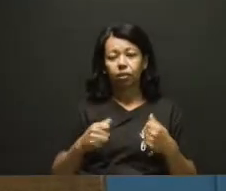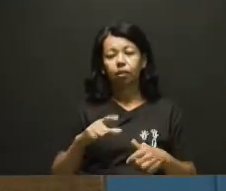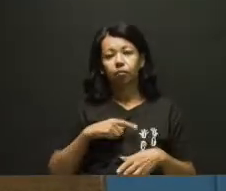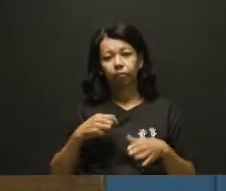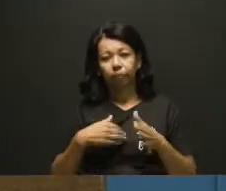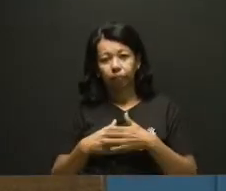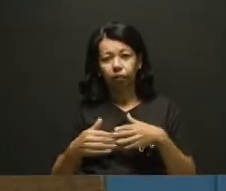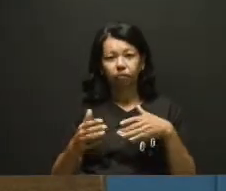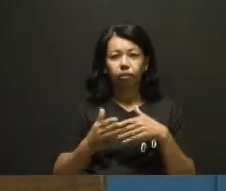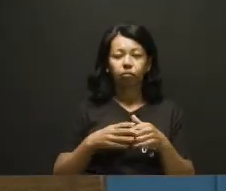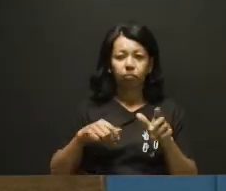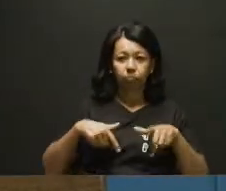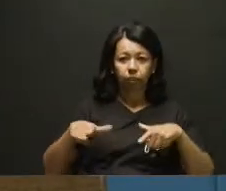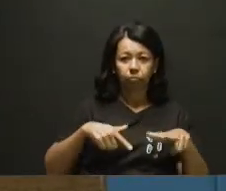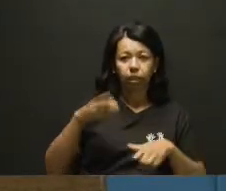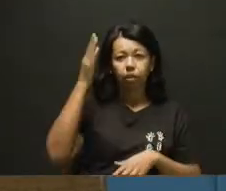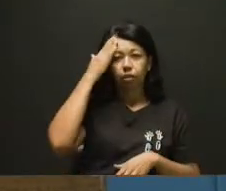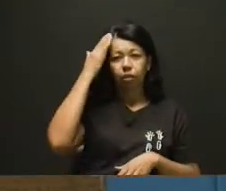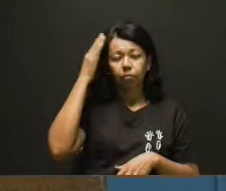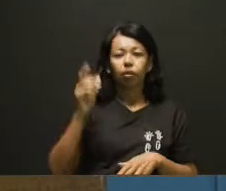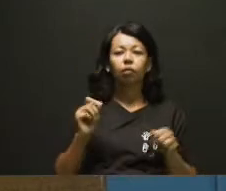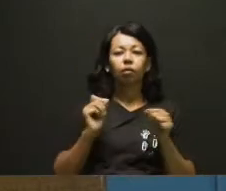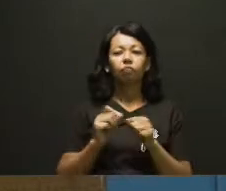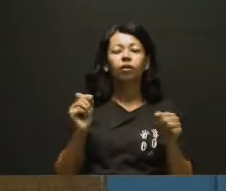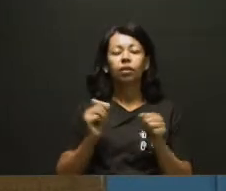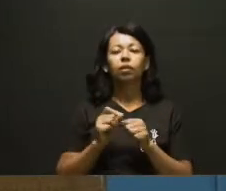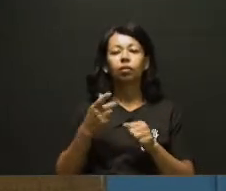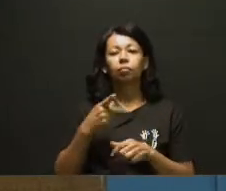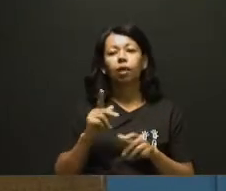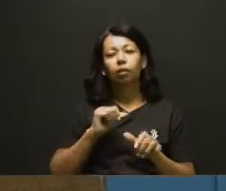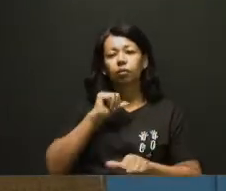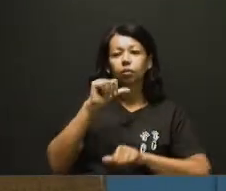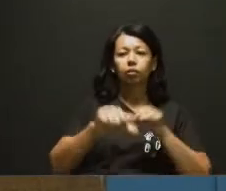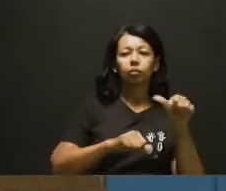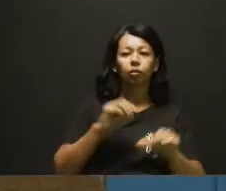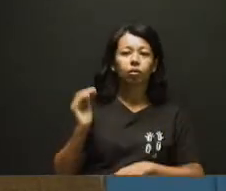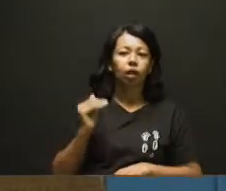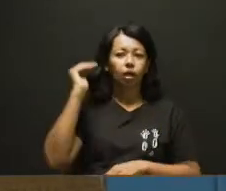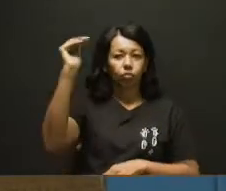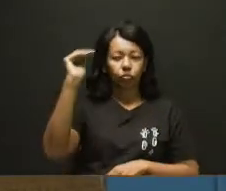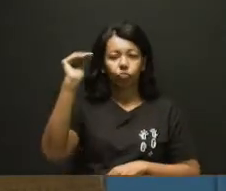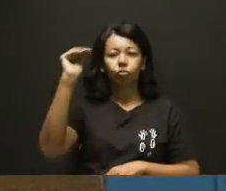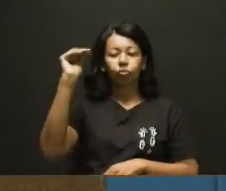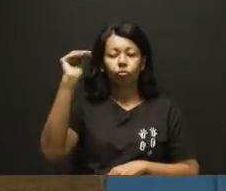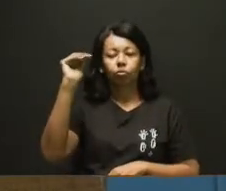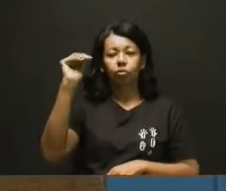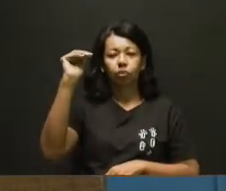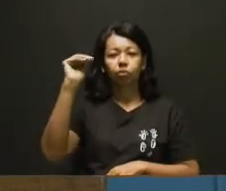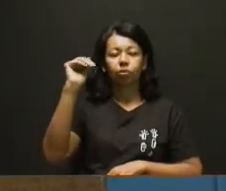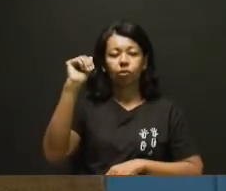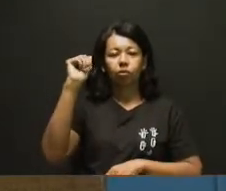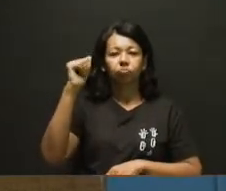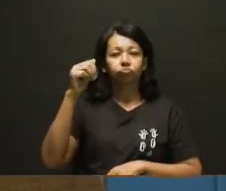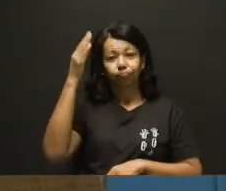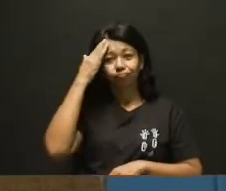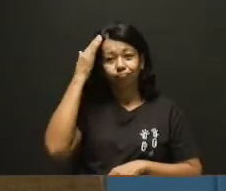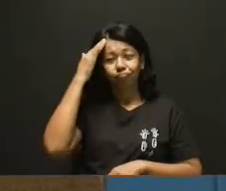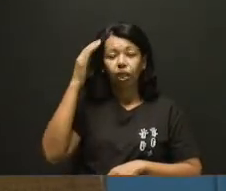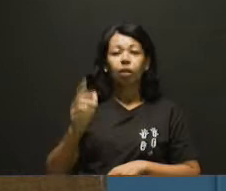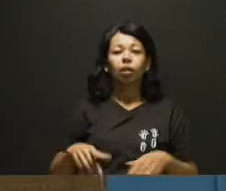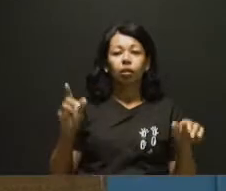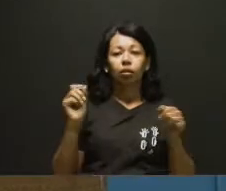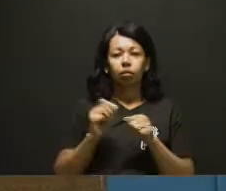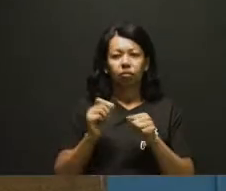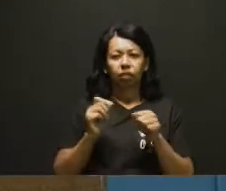profissionalismo tem que saber do que está fazendo daquele se tornem adultos autossuficientes e que ajam